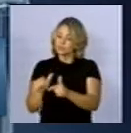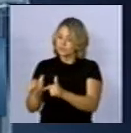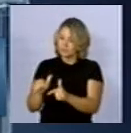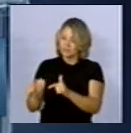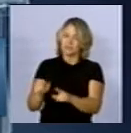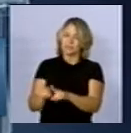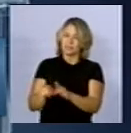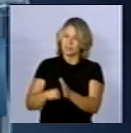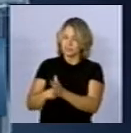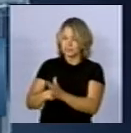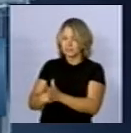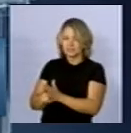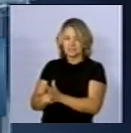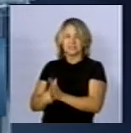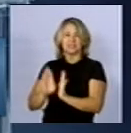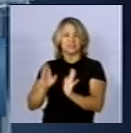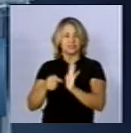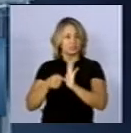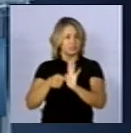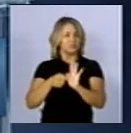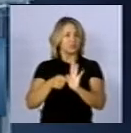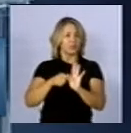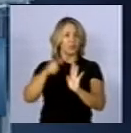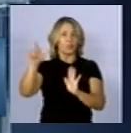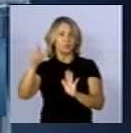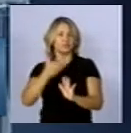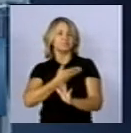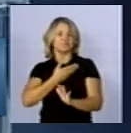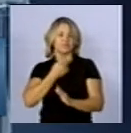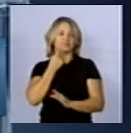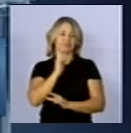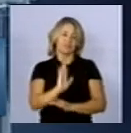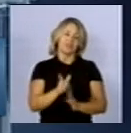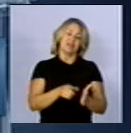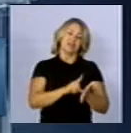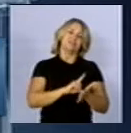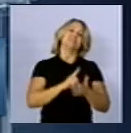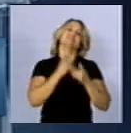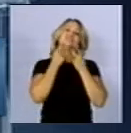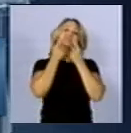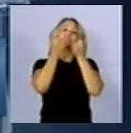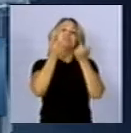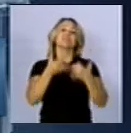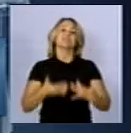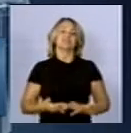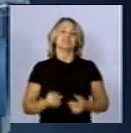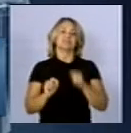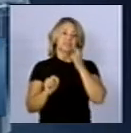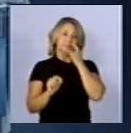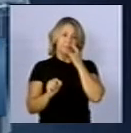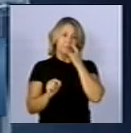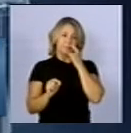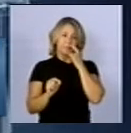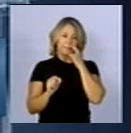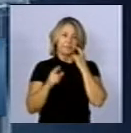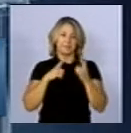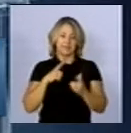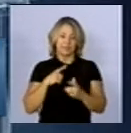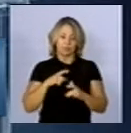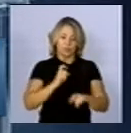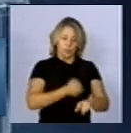isso aí já foi examente colocado pelos demais colegas que é o Meo exercício de dizer o seguinte a aplicação de uma linha